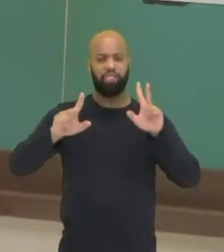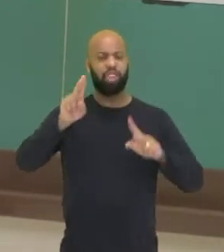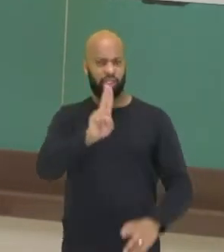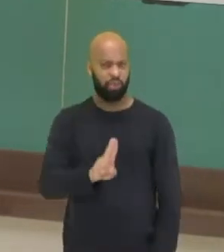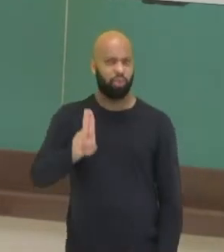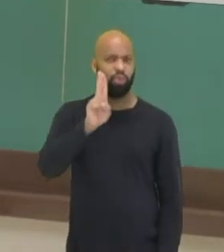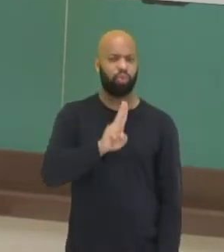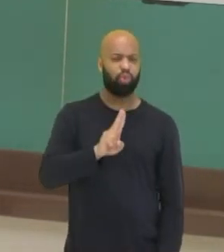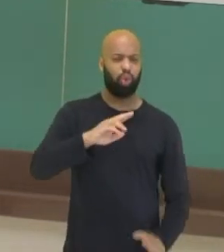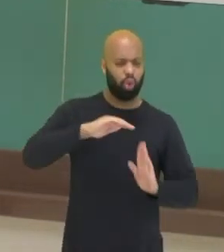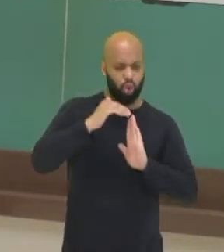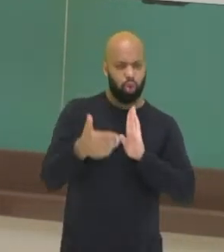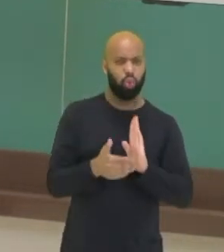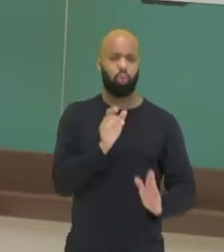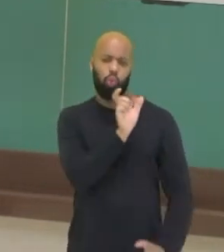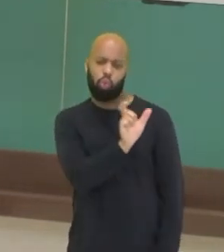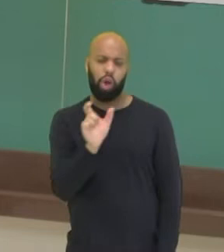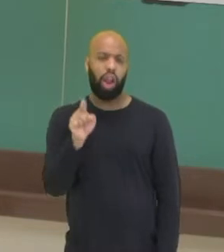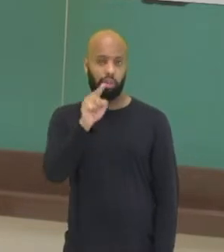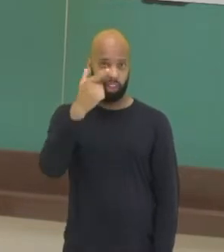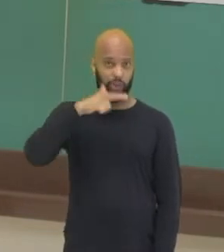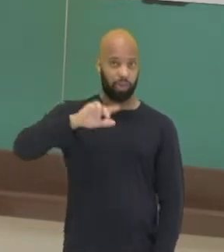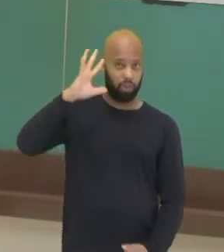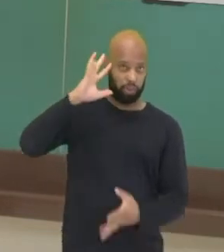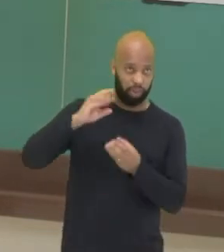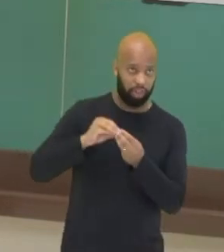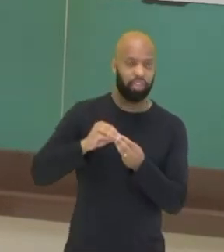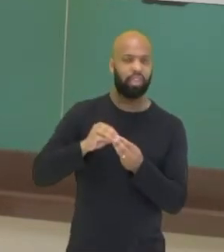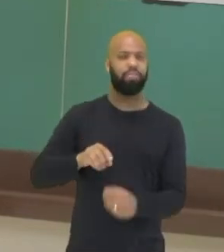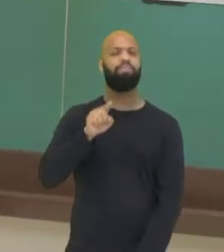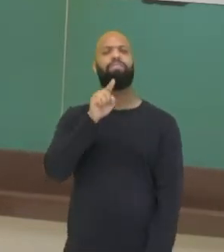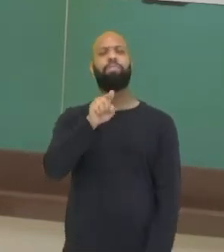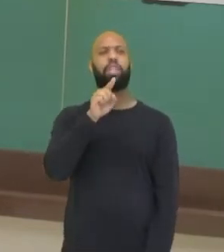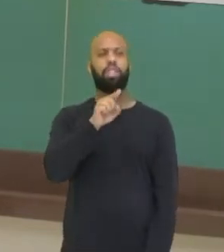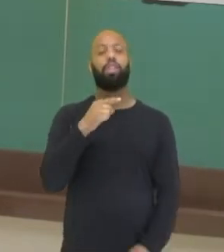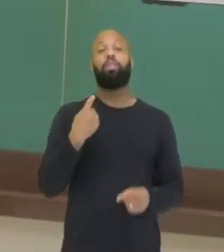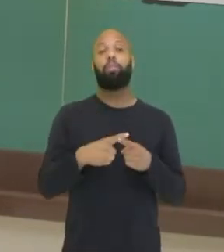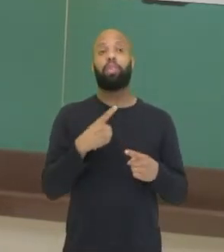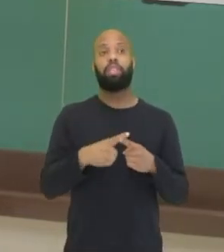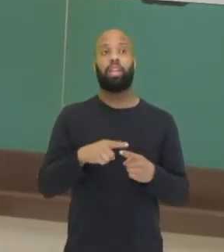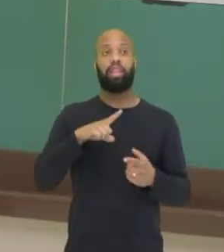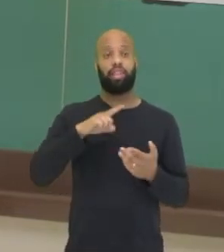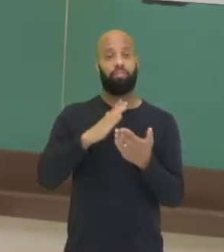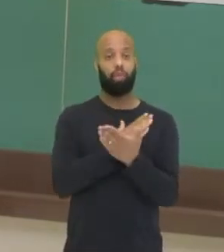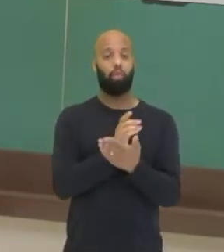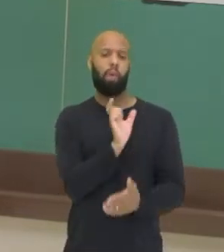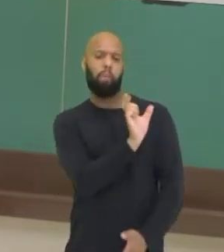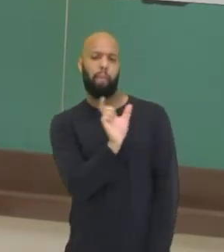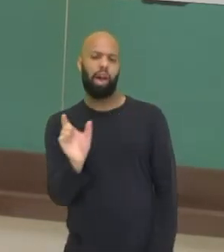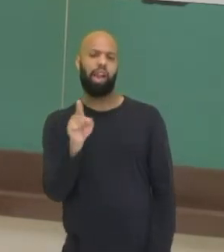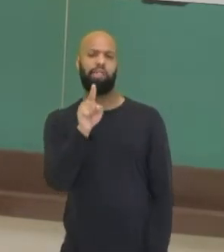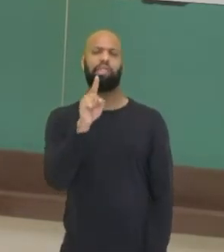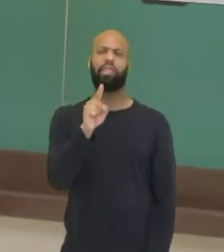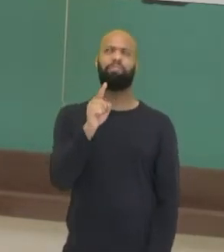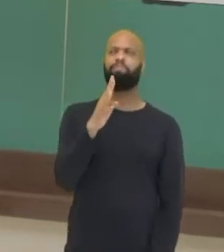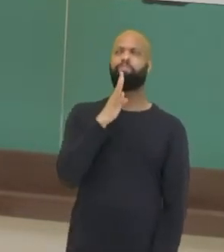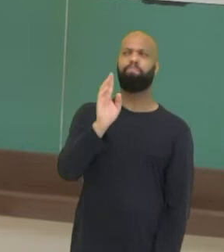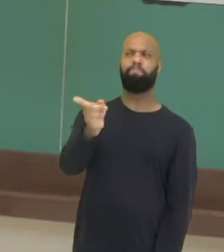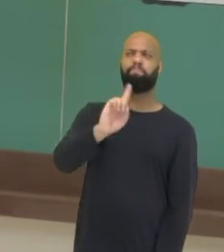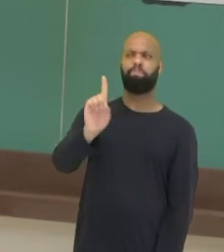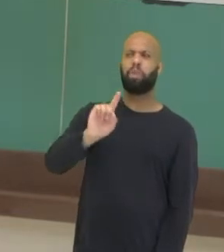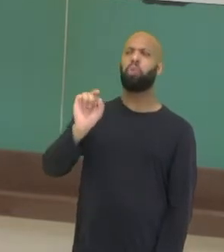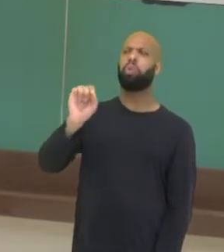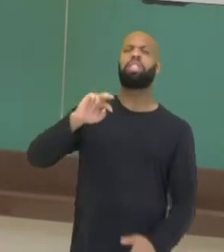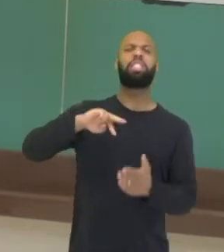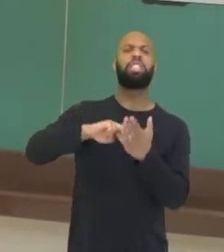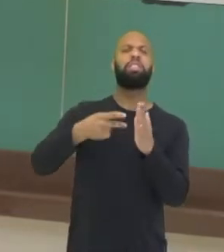será que todas elas são compreensíveis a vocês? Ou existem algumas palavrinhas que vocês acabaram ficando em